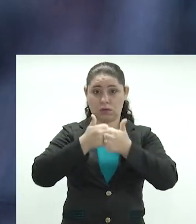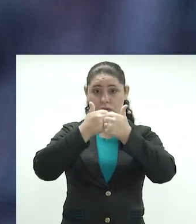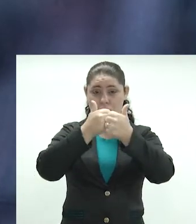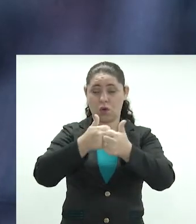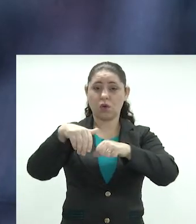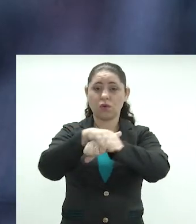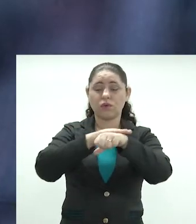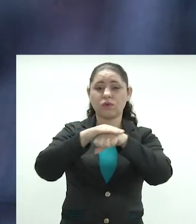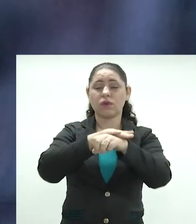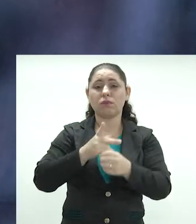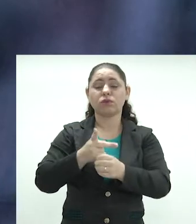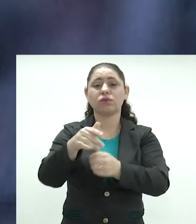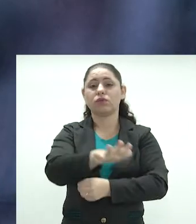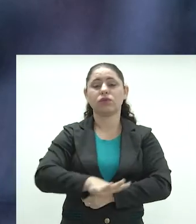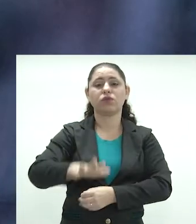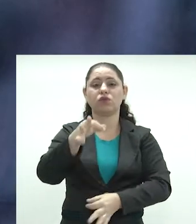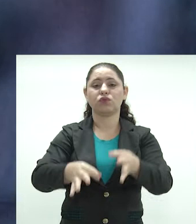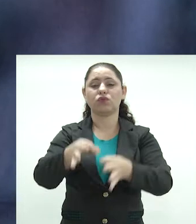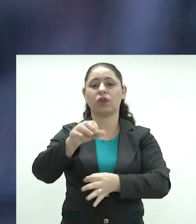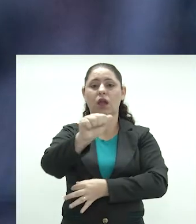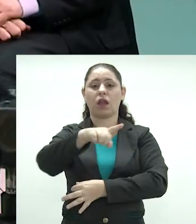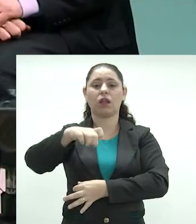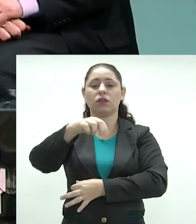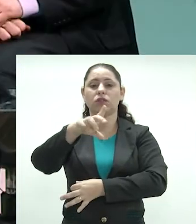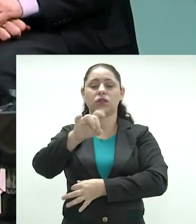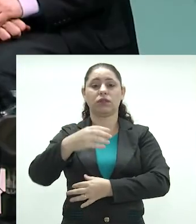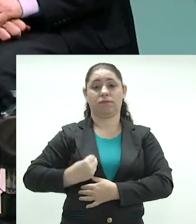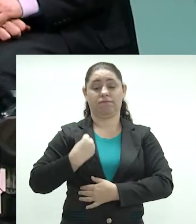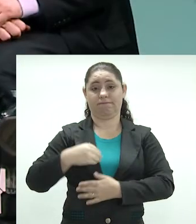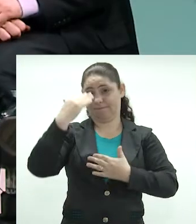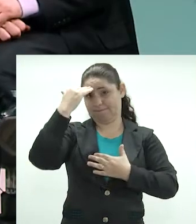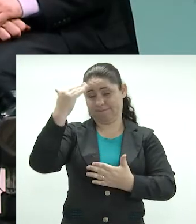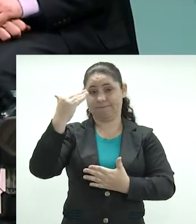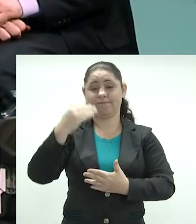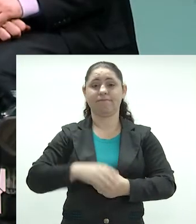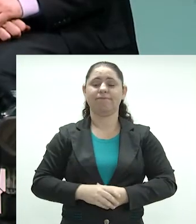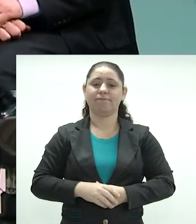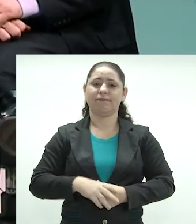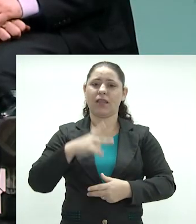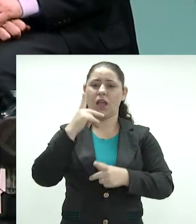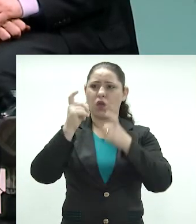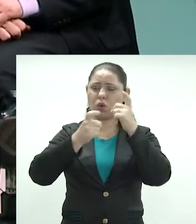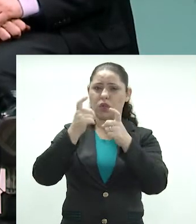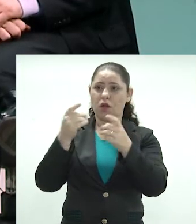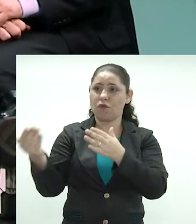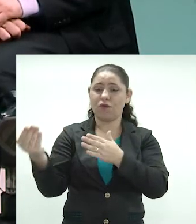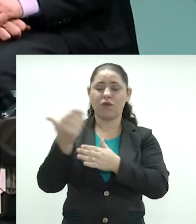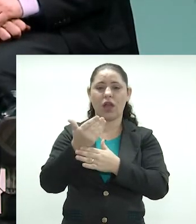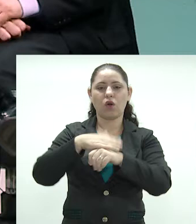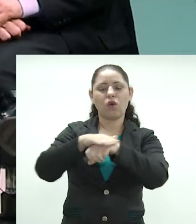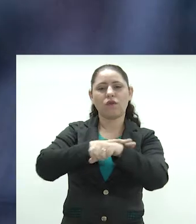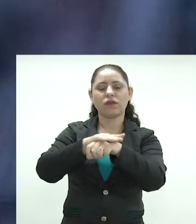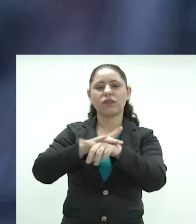Vista, está acompanhando hoje a nossa conversa com o Procurador-Geral de Justiça, Alexandre Magno, a quem a gente agradece a participação no programa. Ele acabou